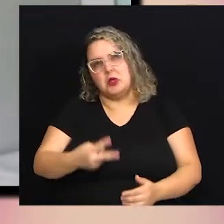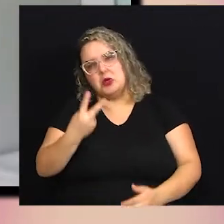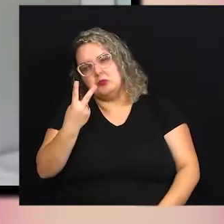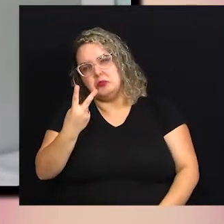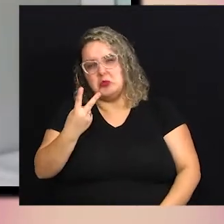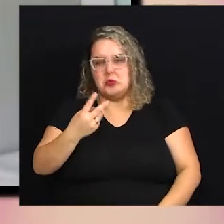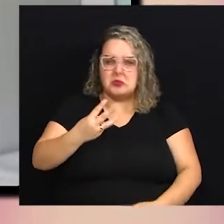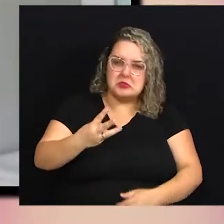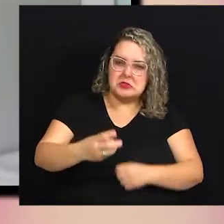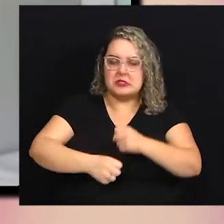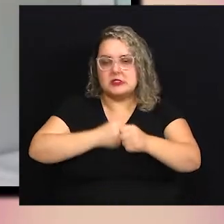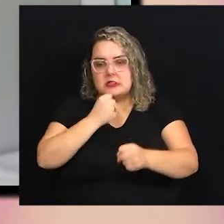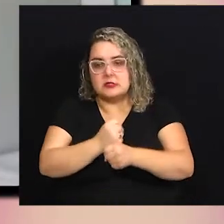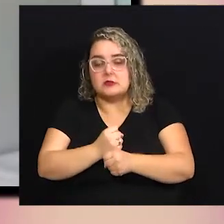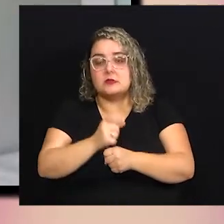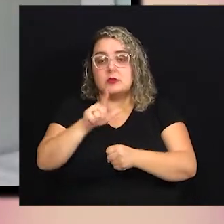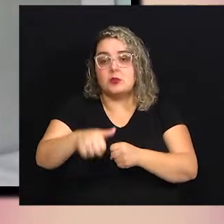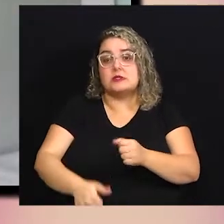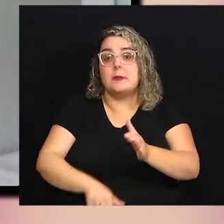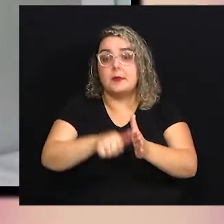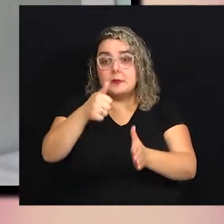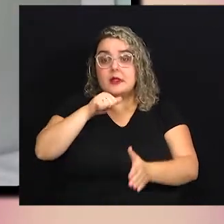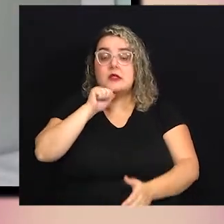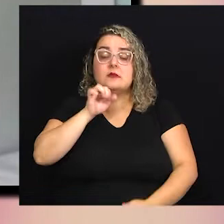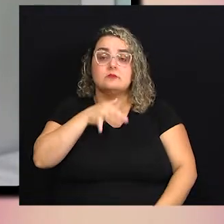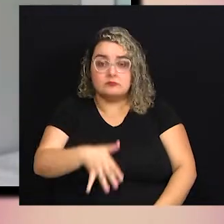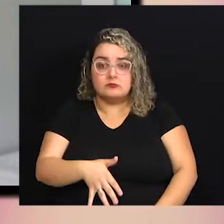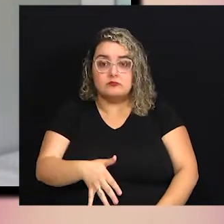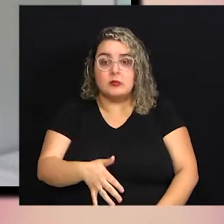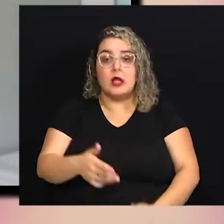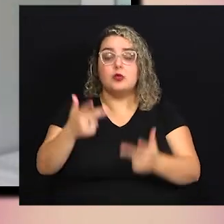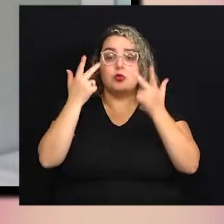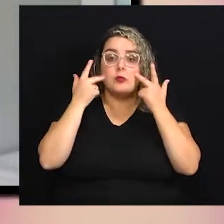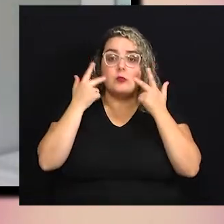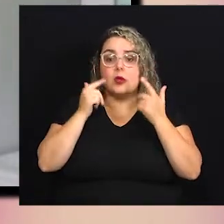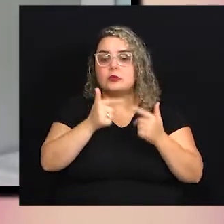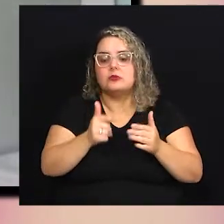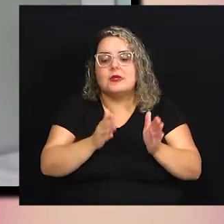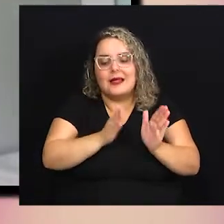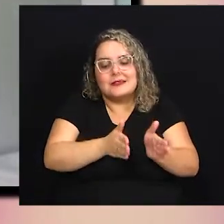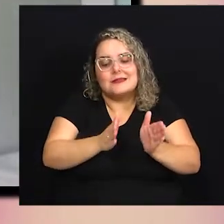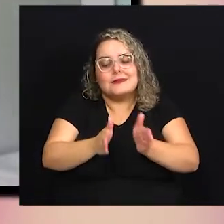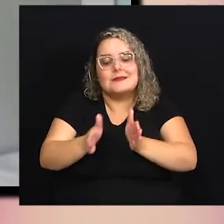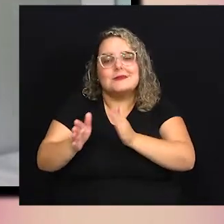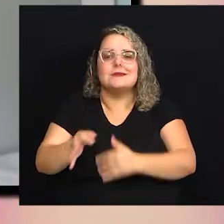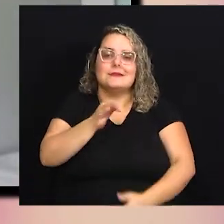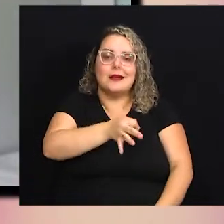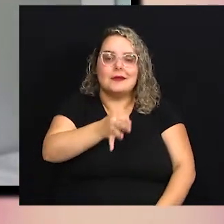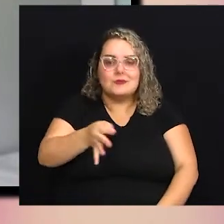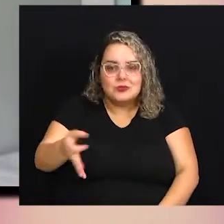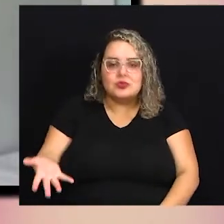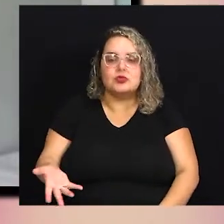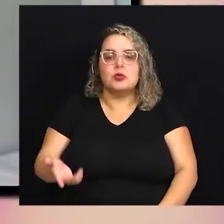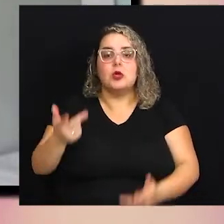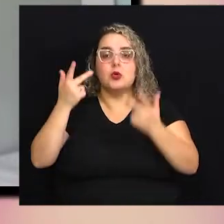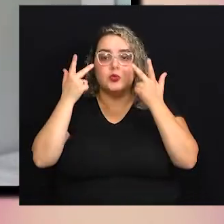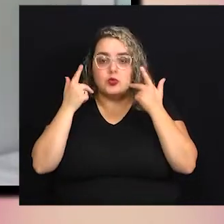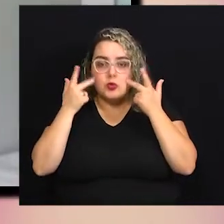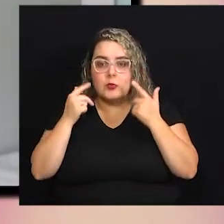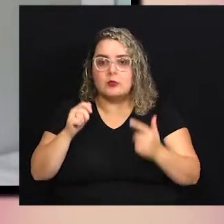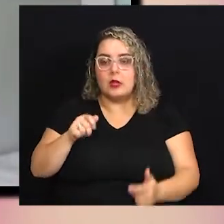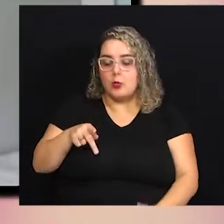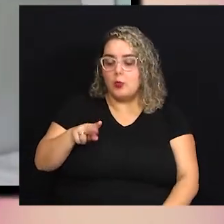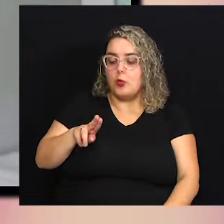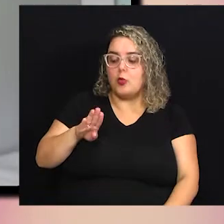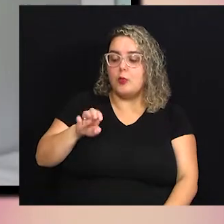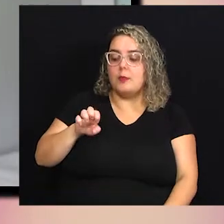primeiros 2 até 3 anos depois da primeira menstruação, a gente ter ciclos irregulares. Além disso, é comum na puberdade